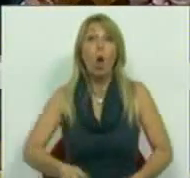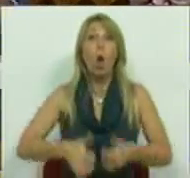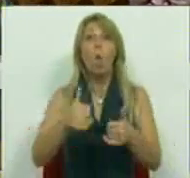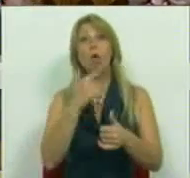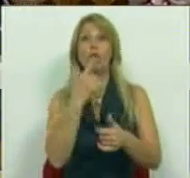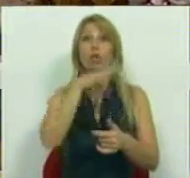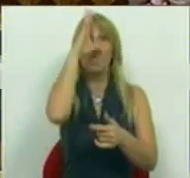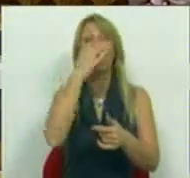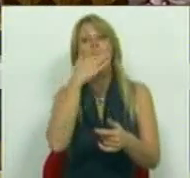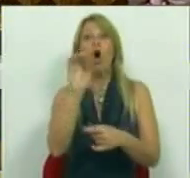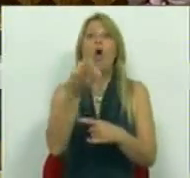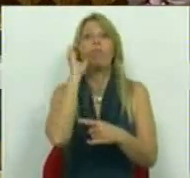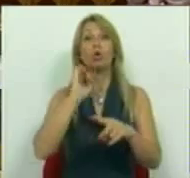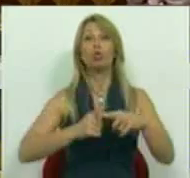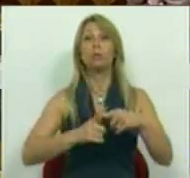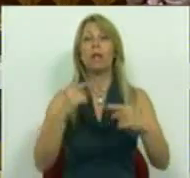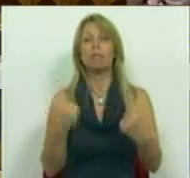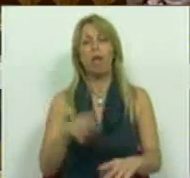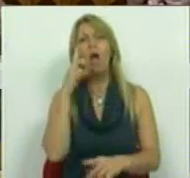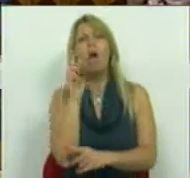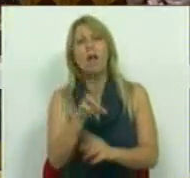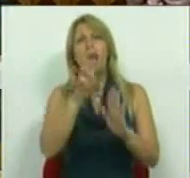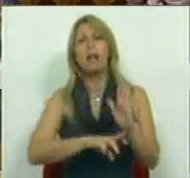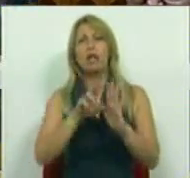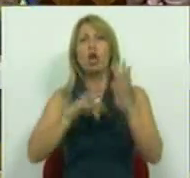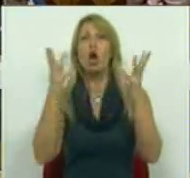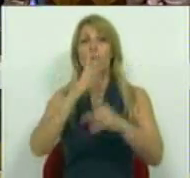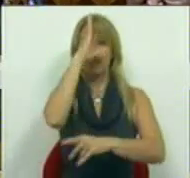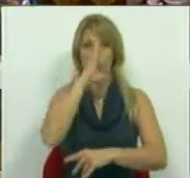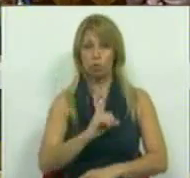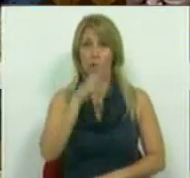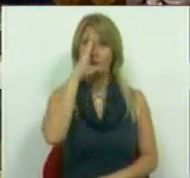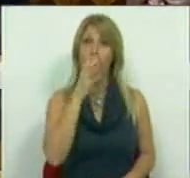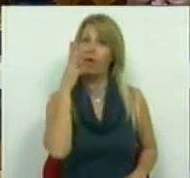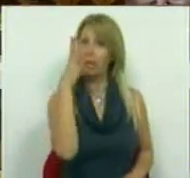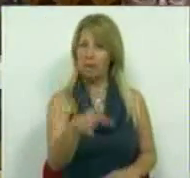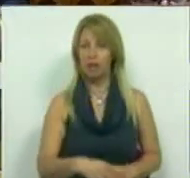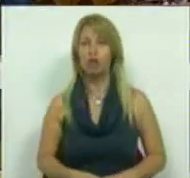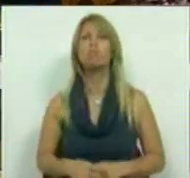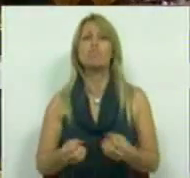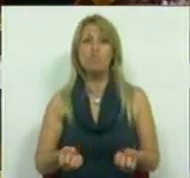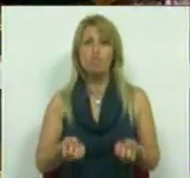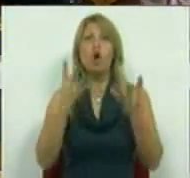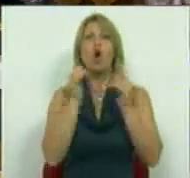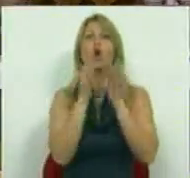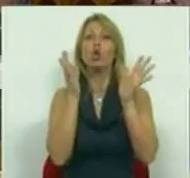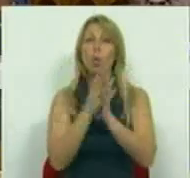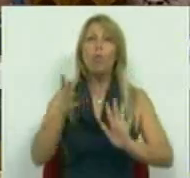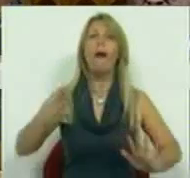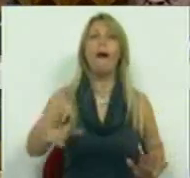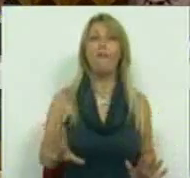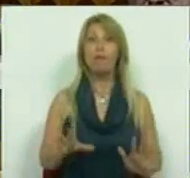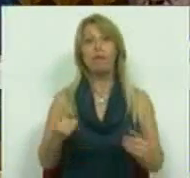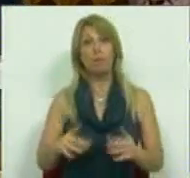E olhamos para o relatório do Orçamento de Estado e, dizendo o Governo Conseguimos tudo o que queremos, têm maioria